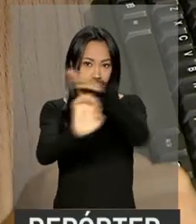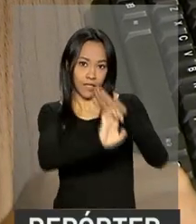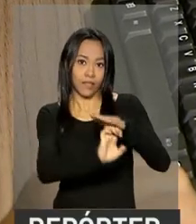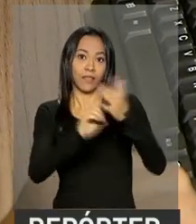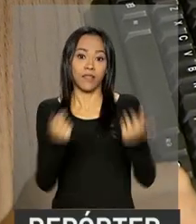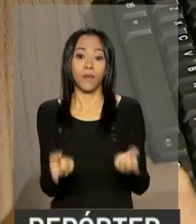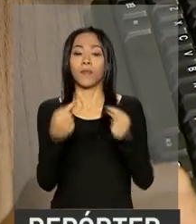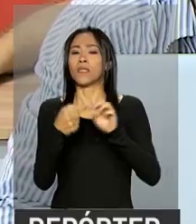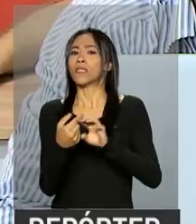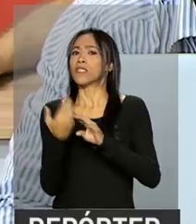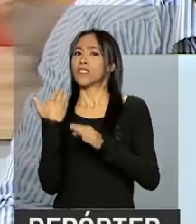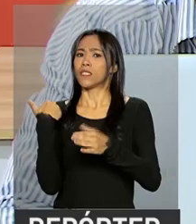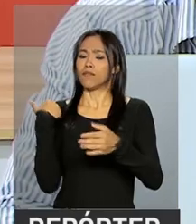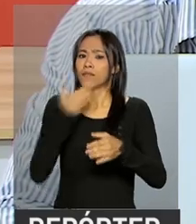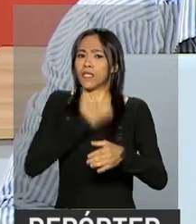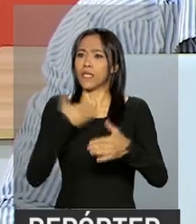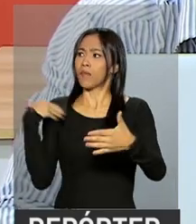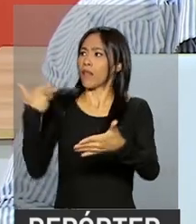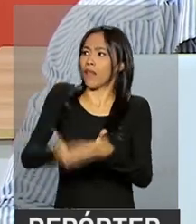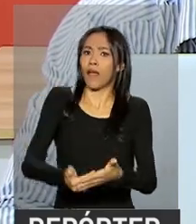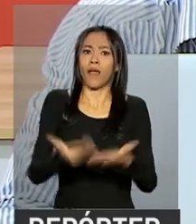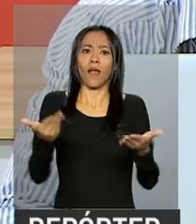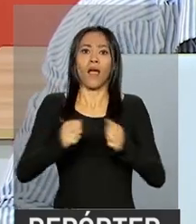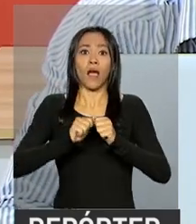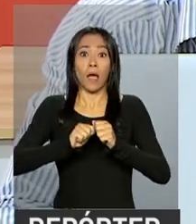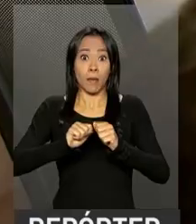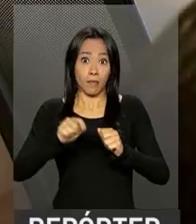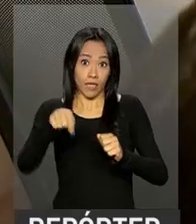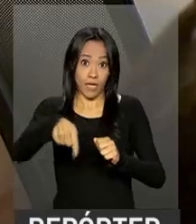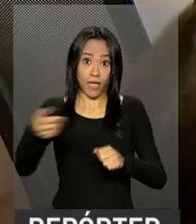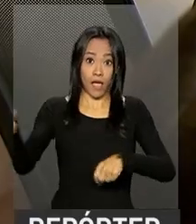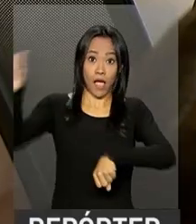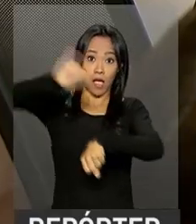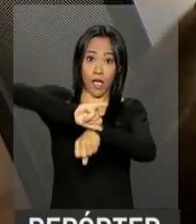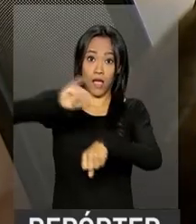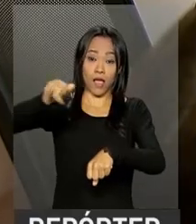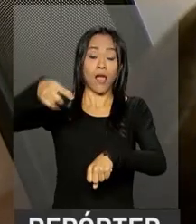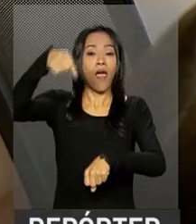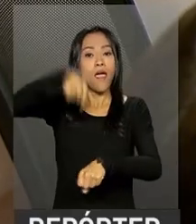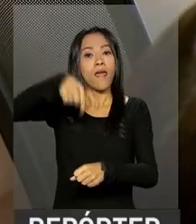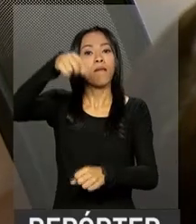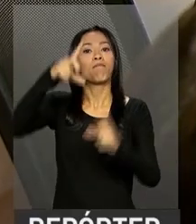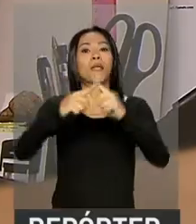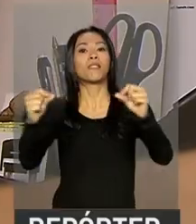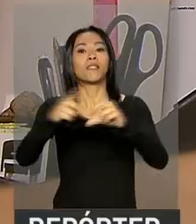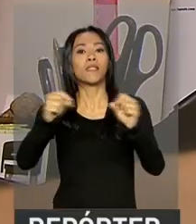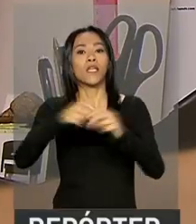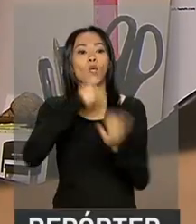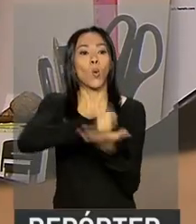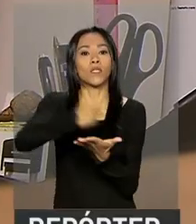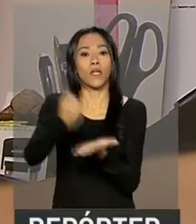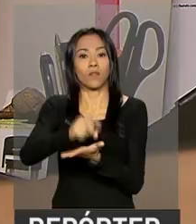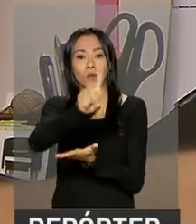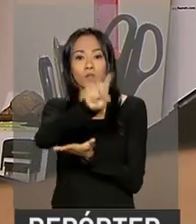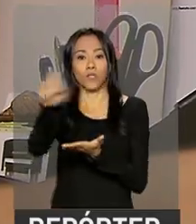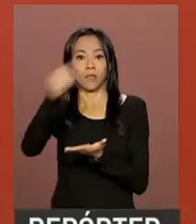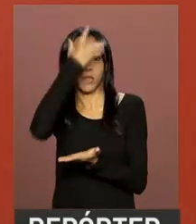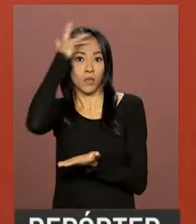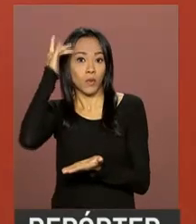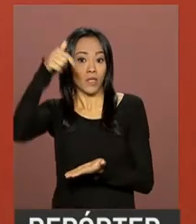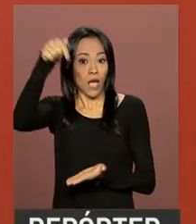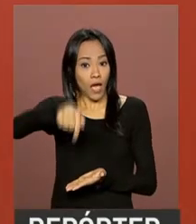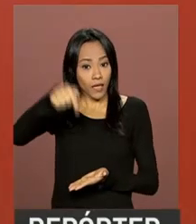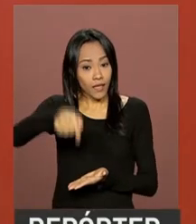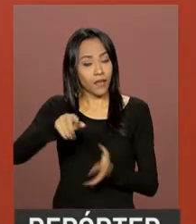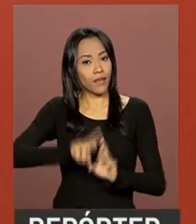fez investimentos ampliou a sede que fica em Brasília e contratou 100 funcionários um sinal de que por aqui